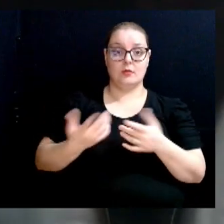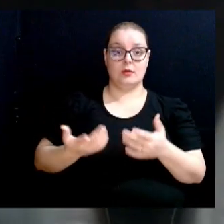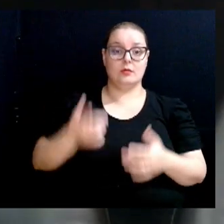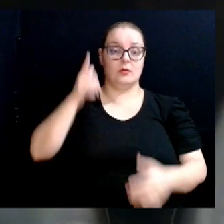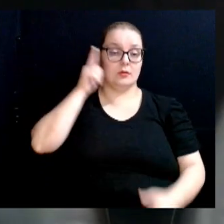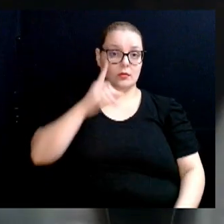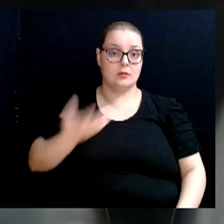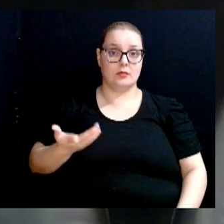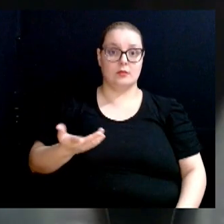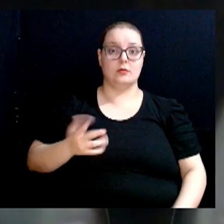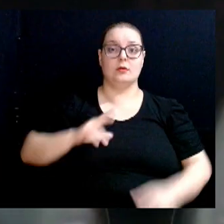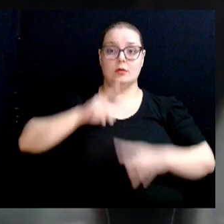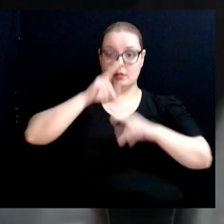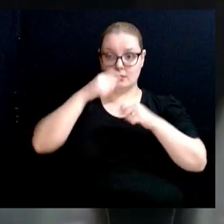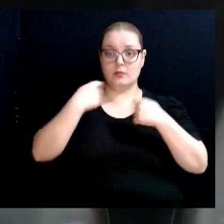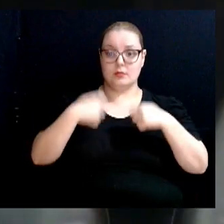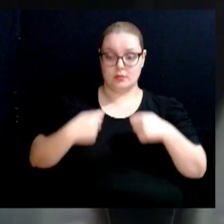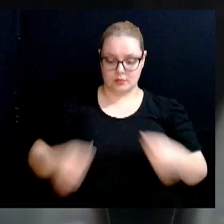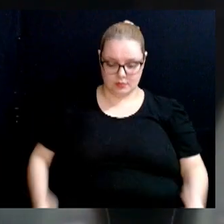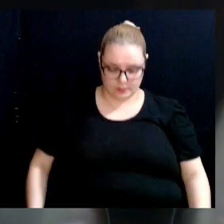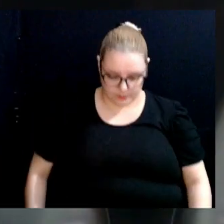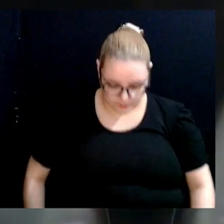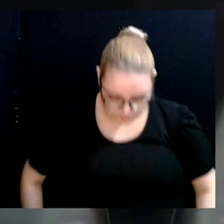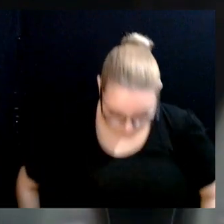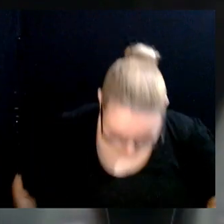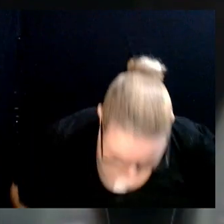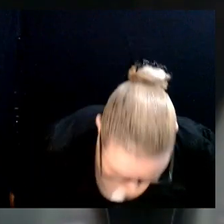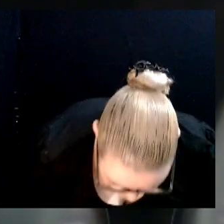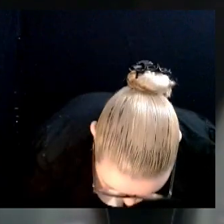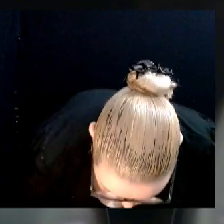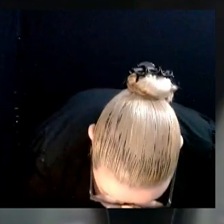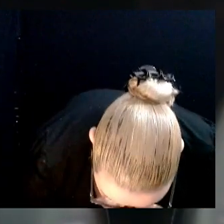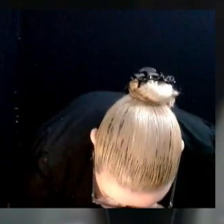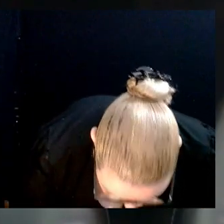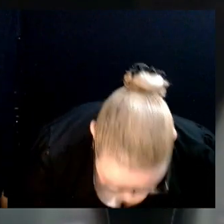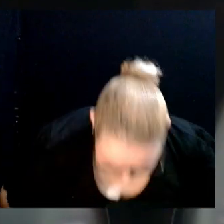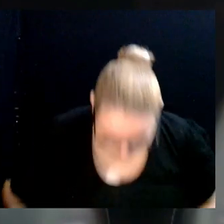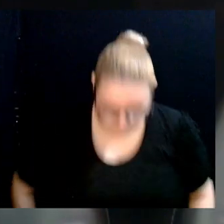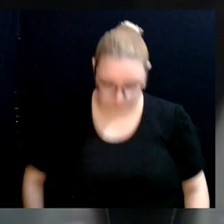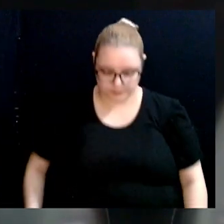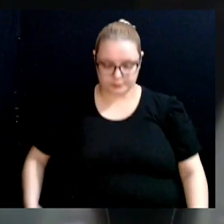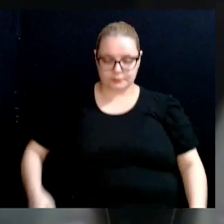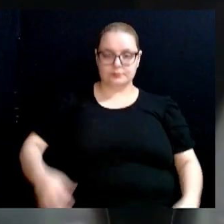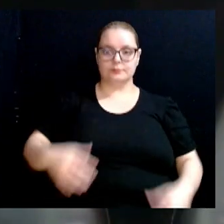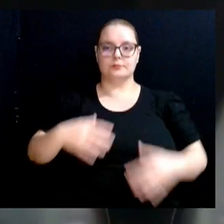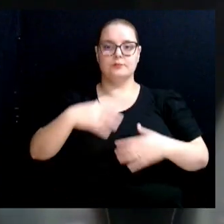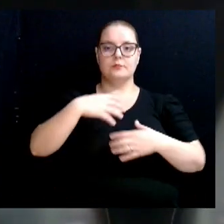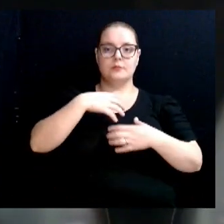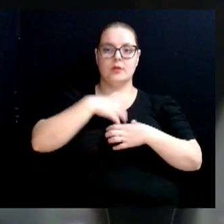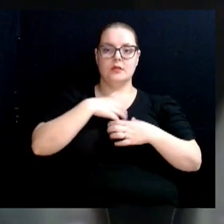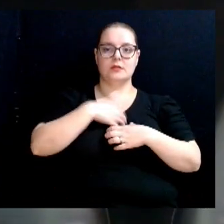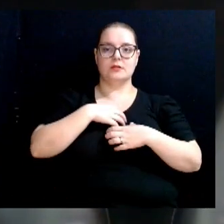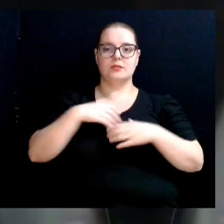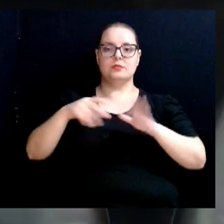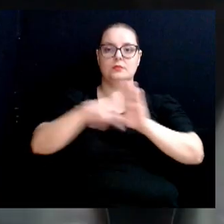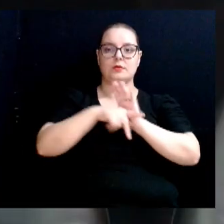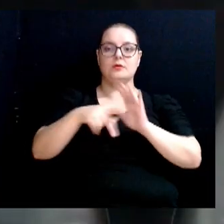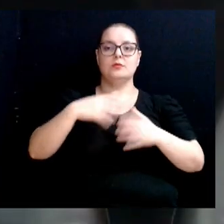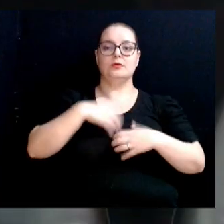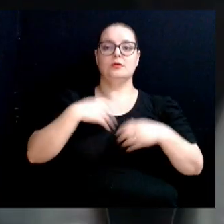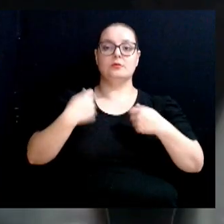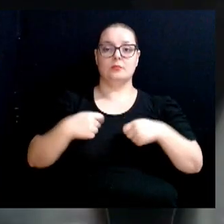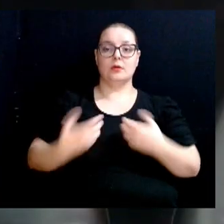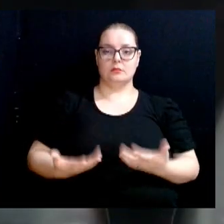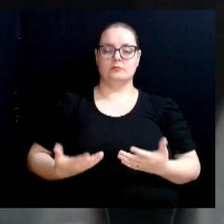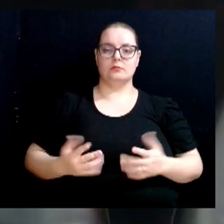necessária para pertencer do jeito que você precisa, do jeito que você se sente. Então, acho que a autoestima, ela te dá força, ela te